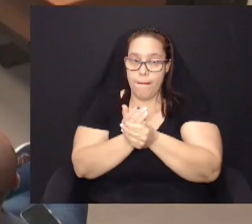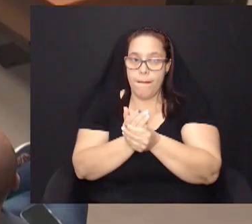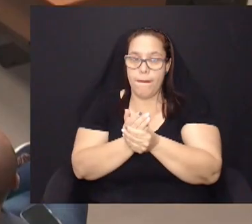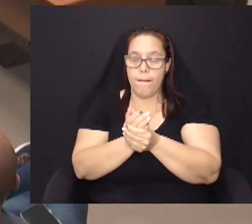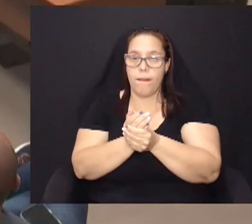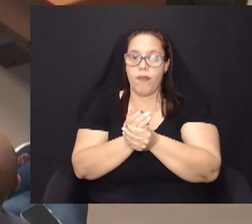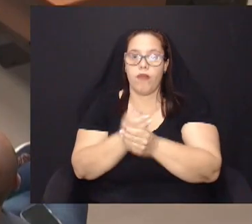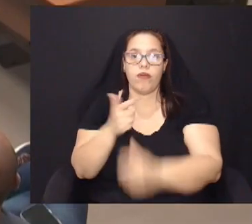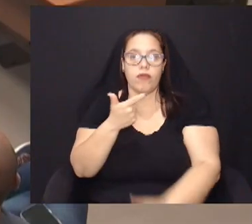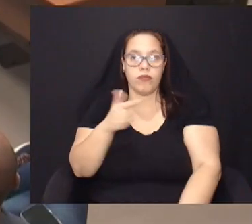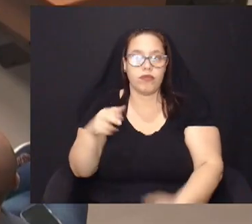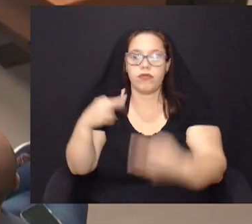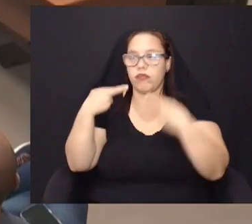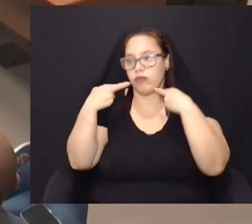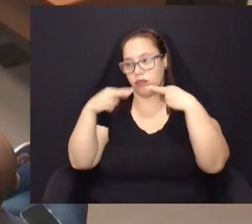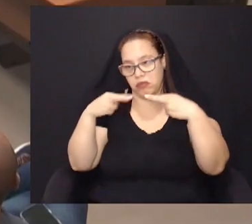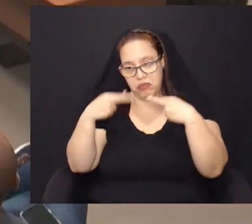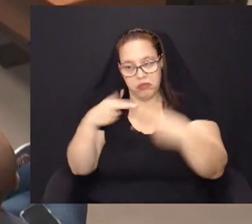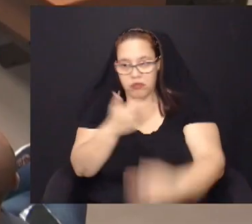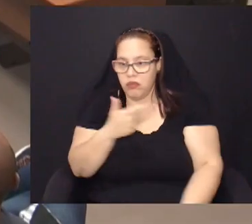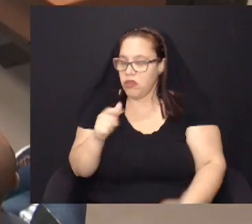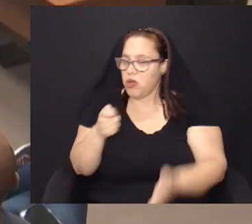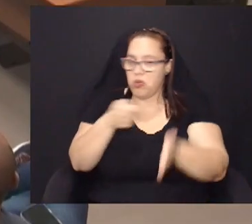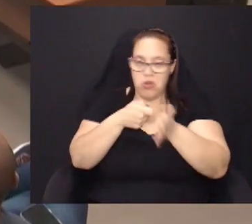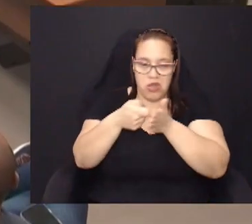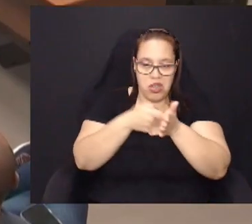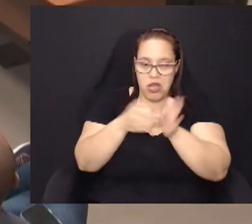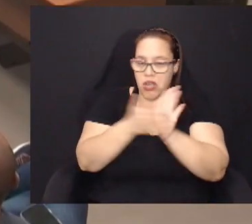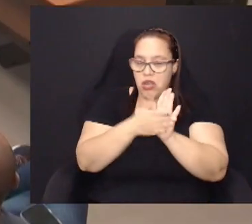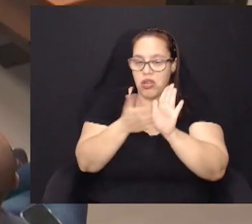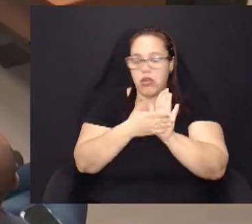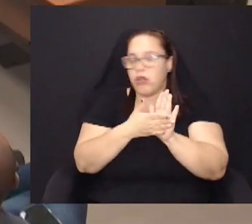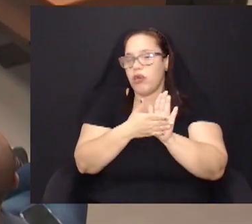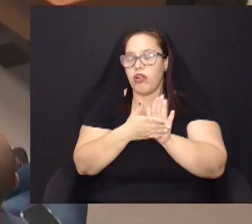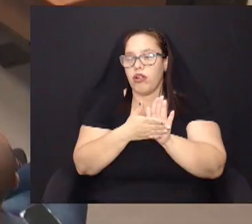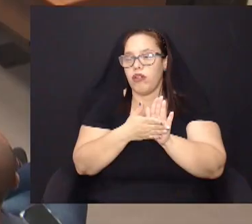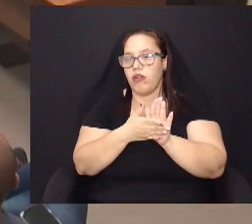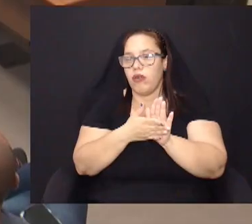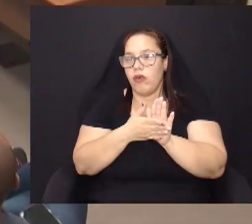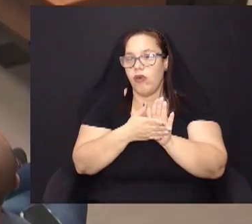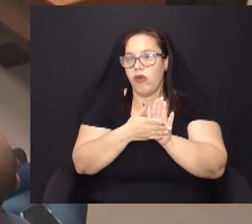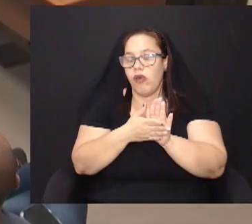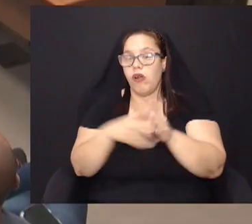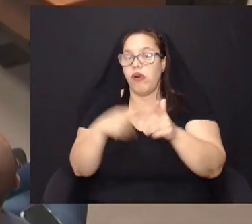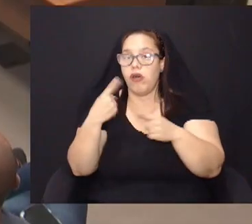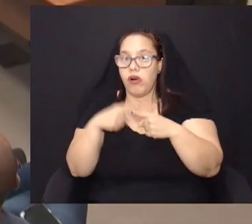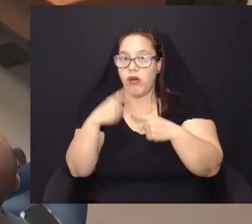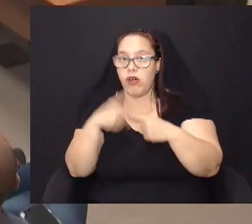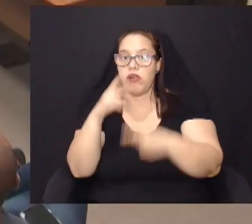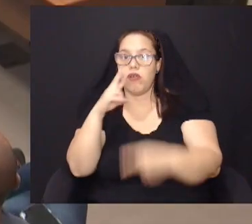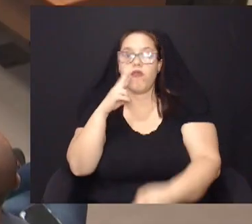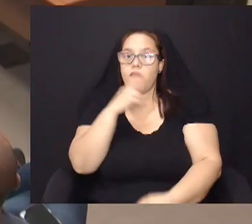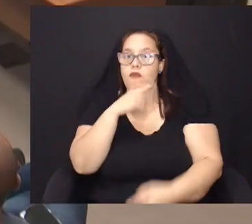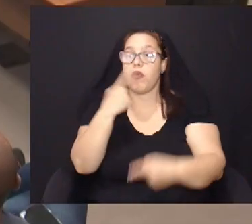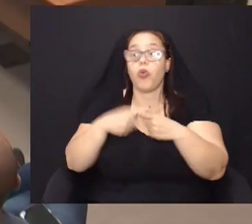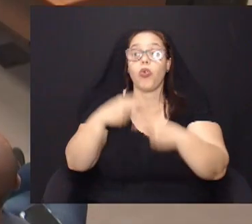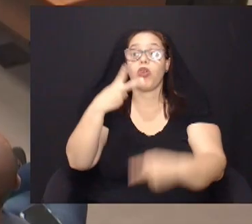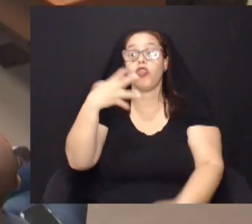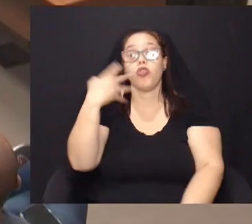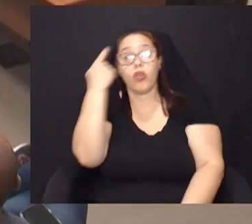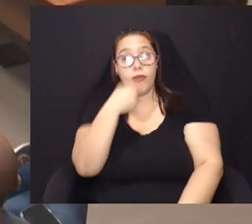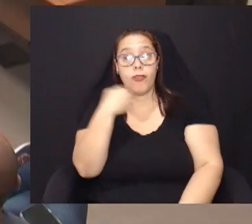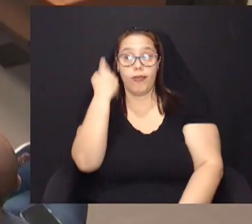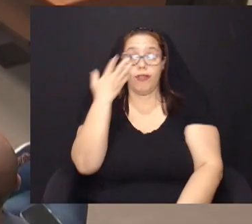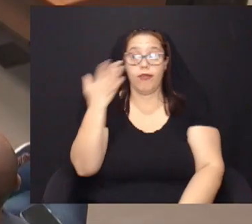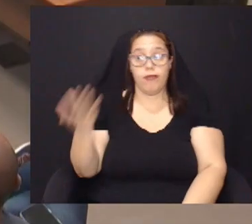não tenha reclamação, que nunca autuou. E aí você vai ter que justificar, porque aquele restaurante vai virar 24 horas. E,